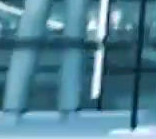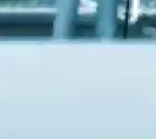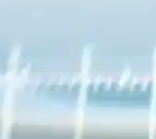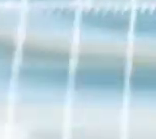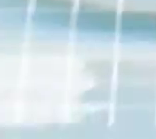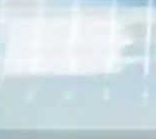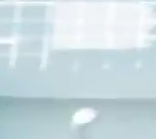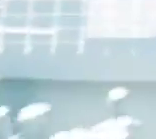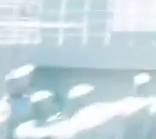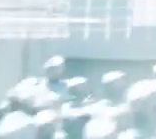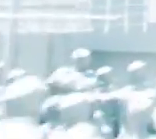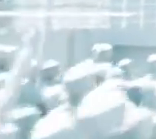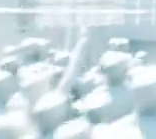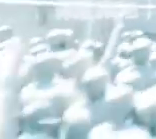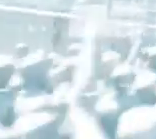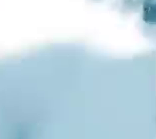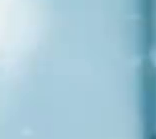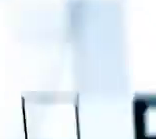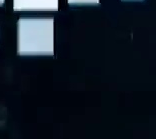Música